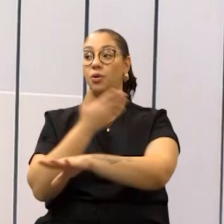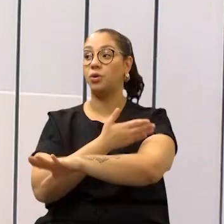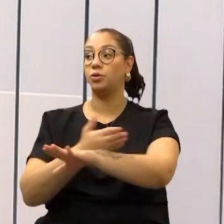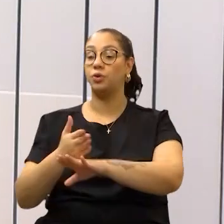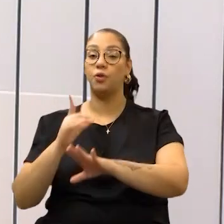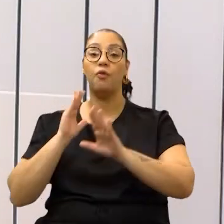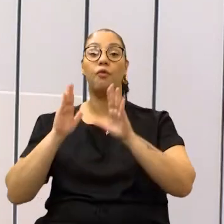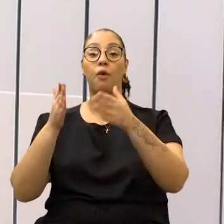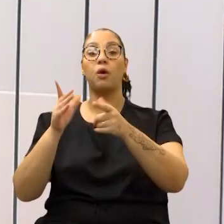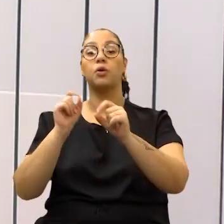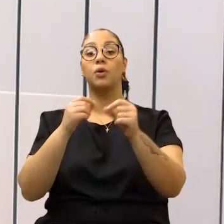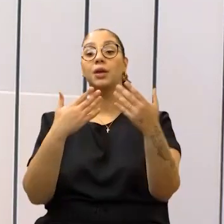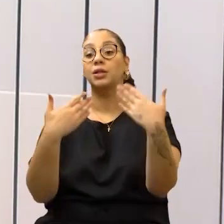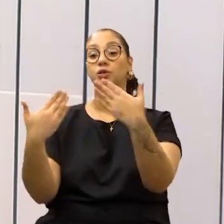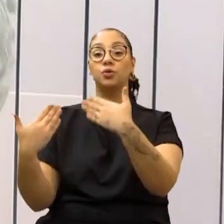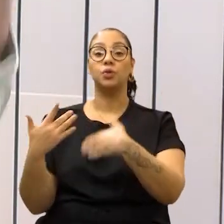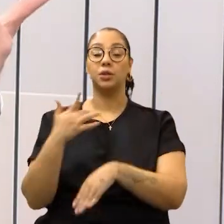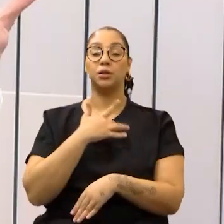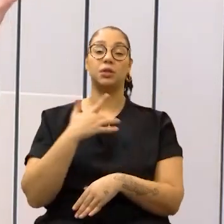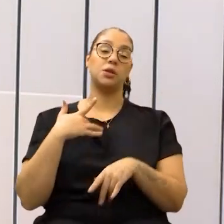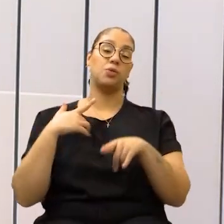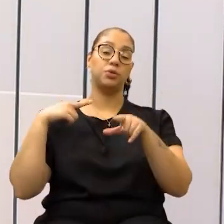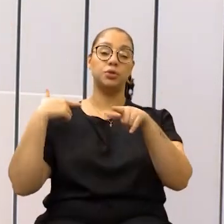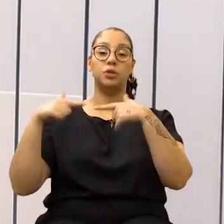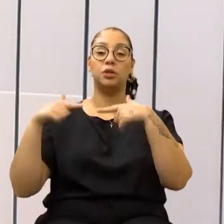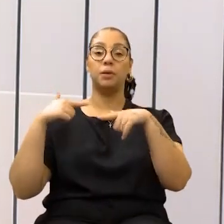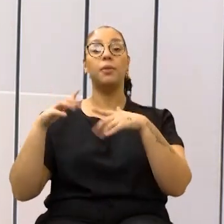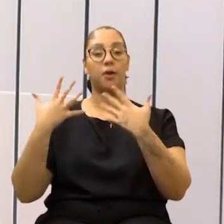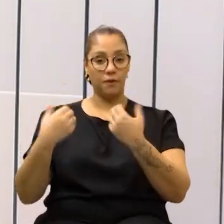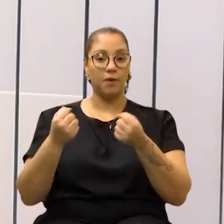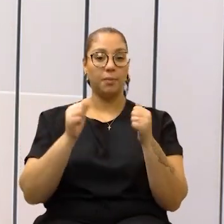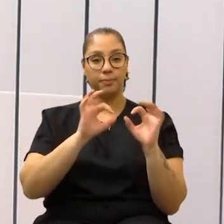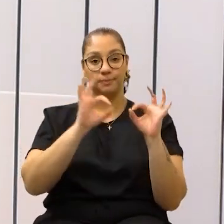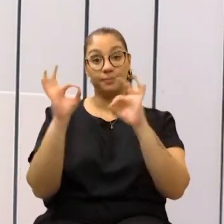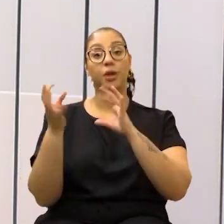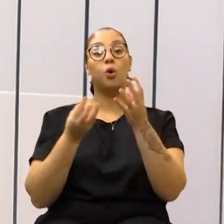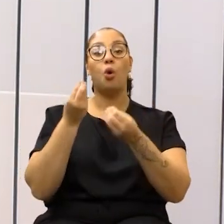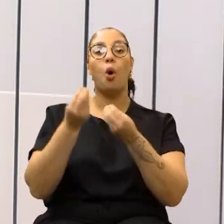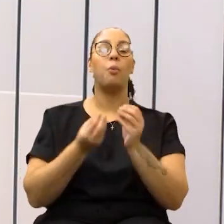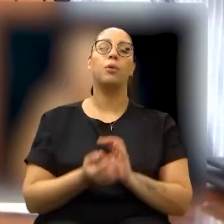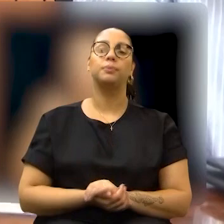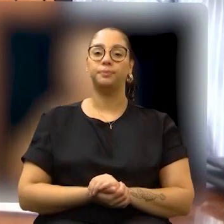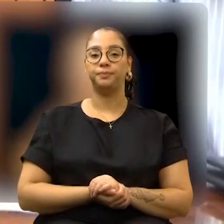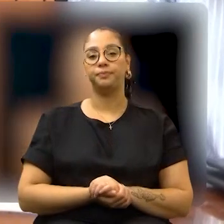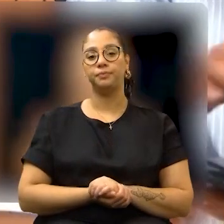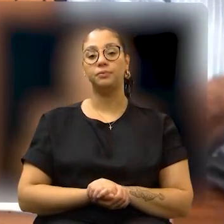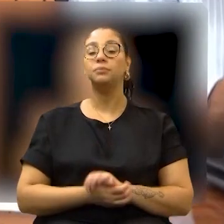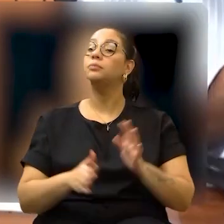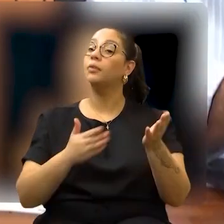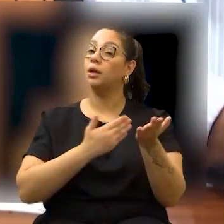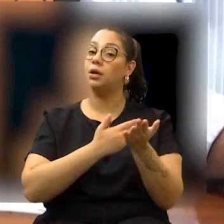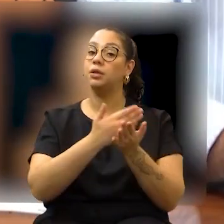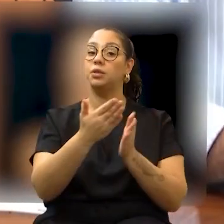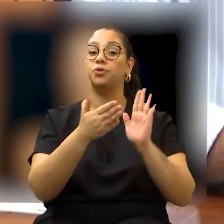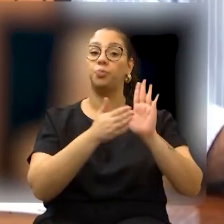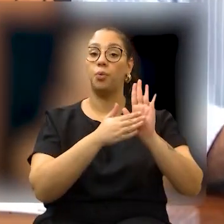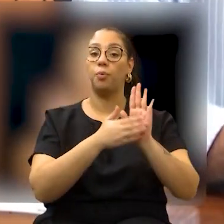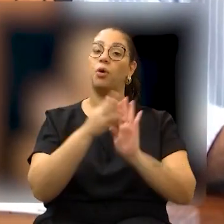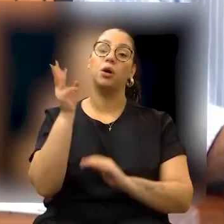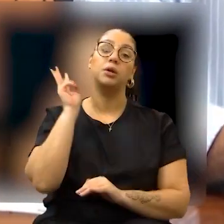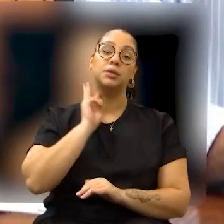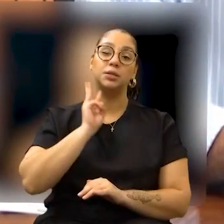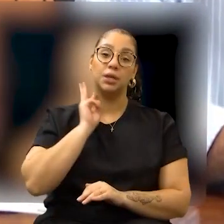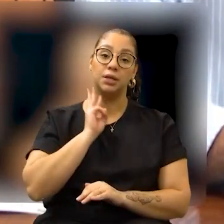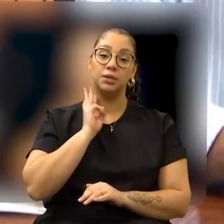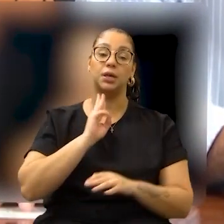foi dedicada a debater sobre a saúde do trabalhador. Acompanhe como foi. Por iniciativa do